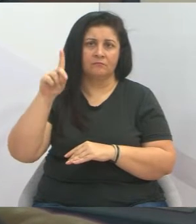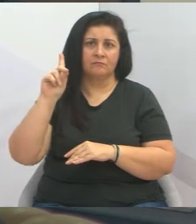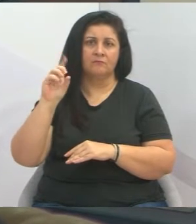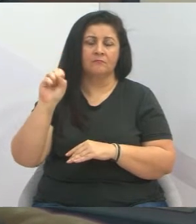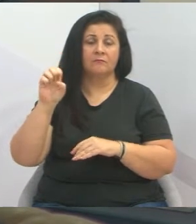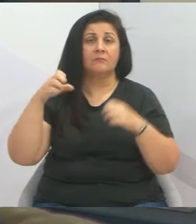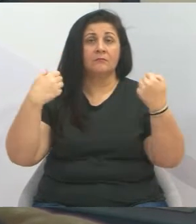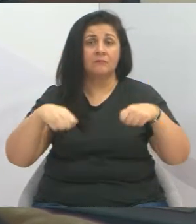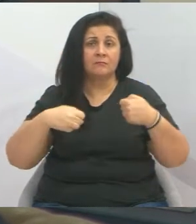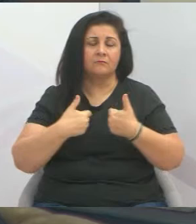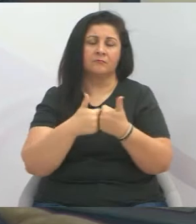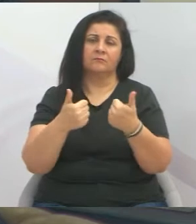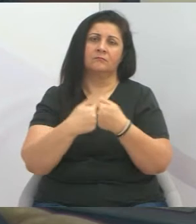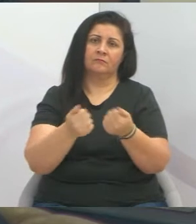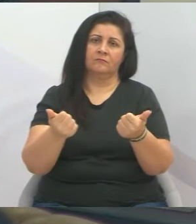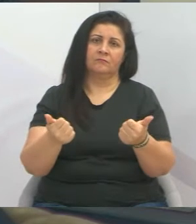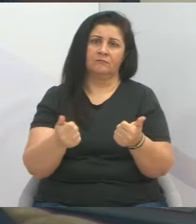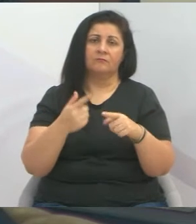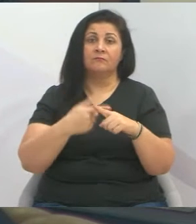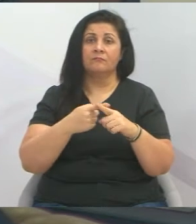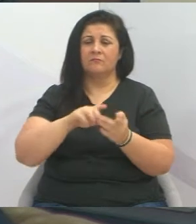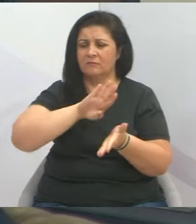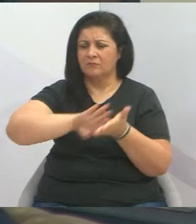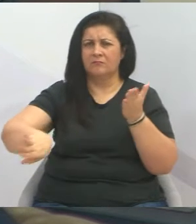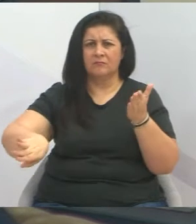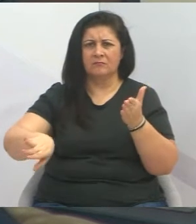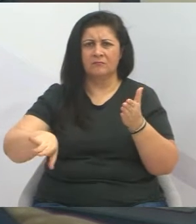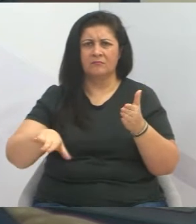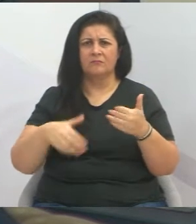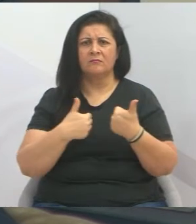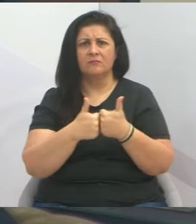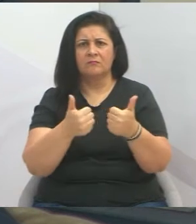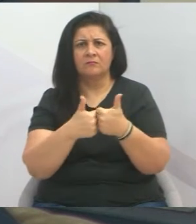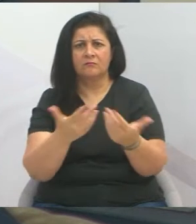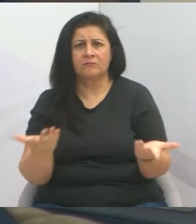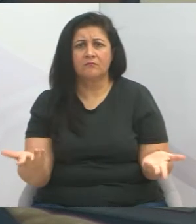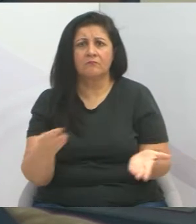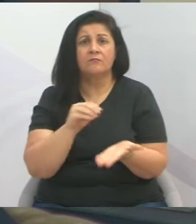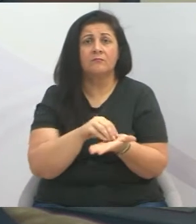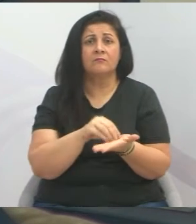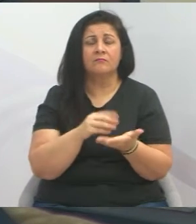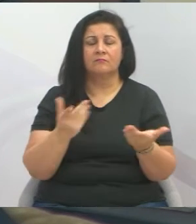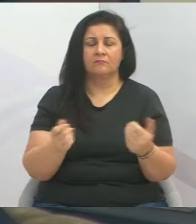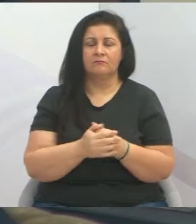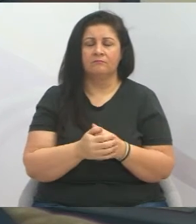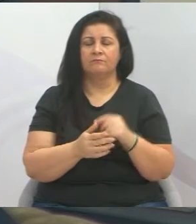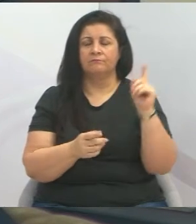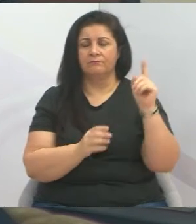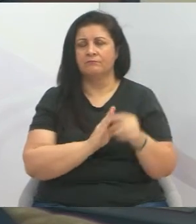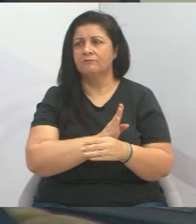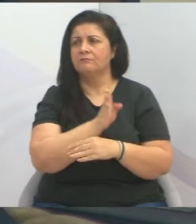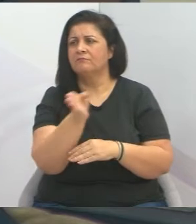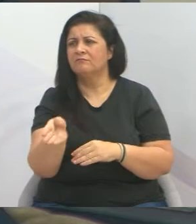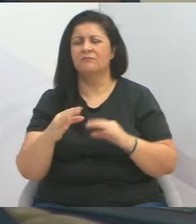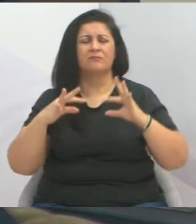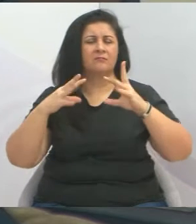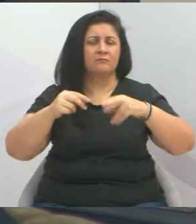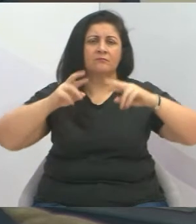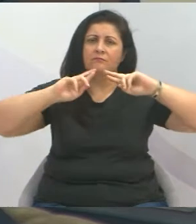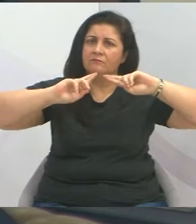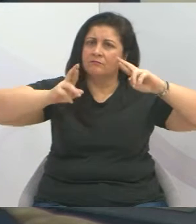agora tá faltando essa esse onda por esses moradores eu estive lá todo mundo reclamando